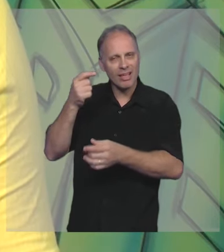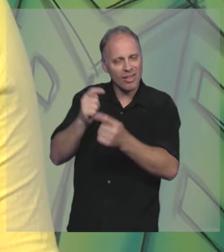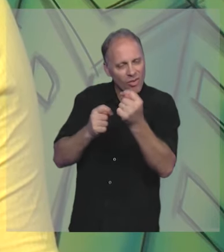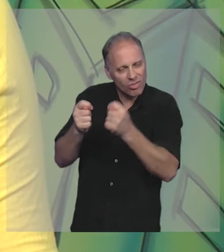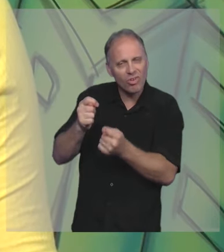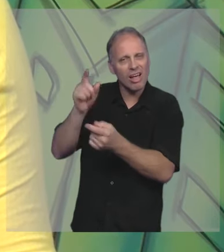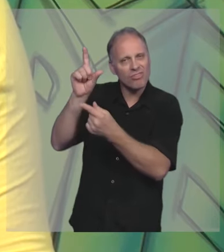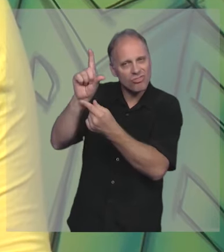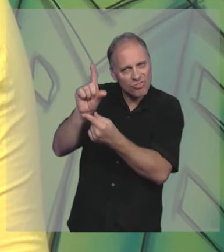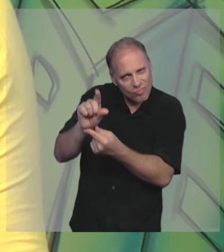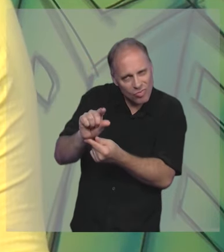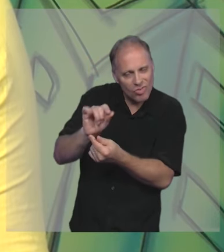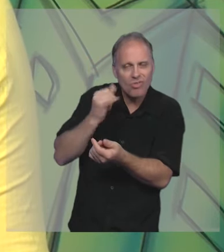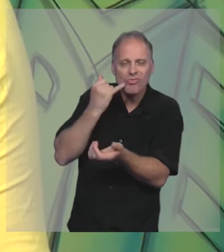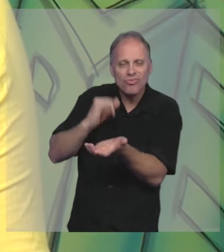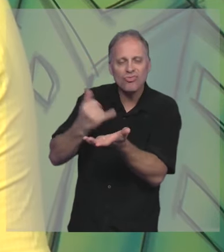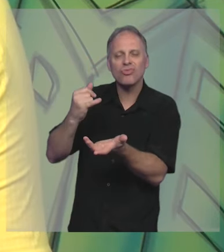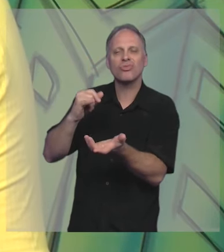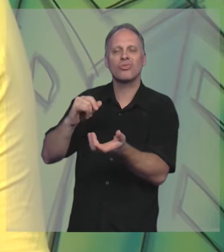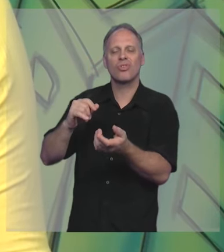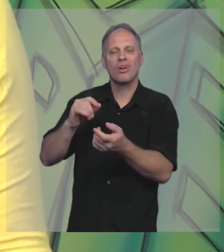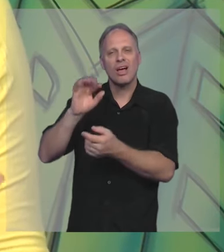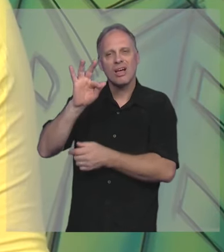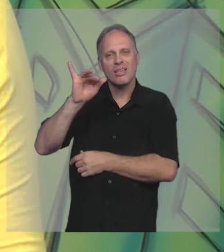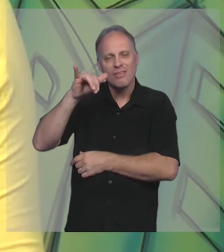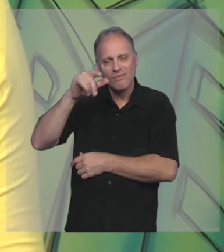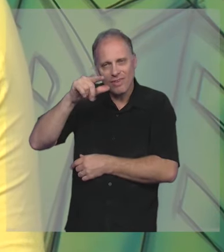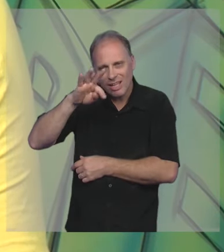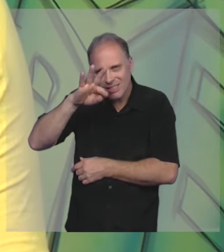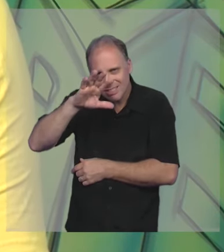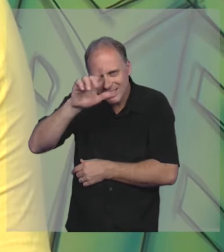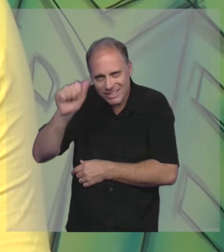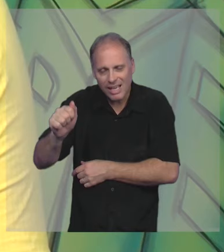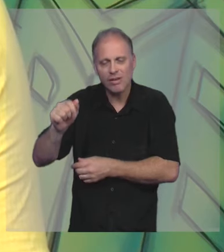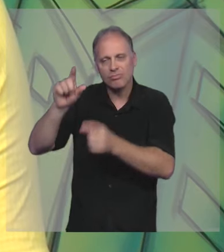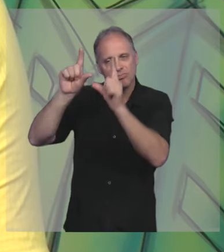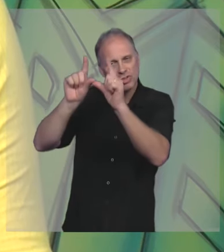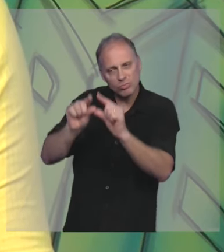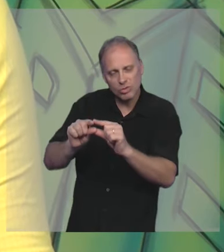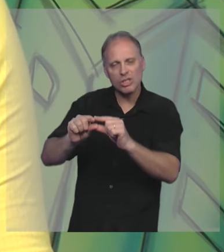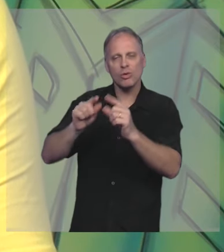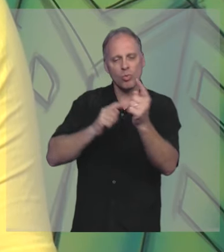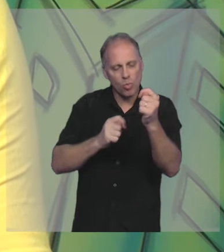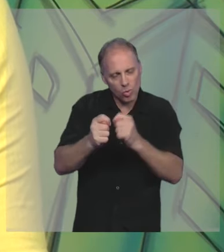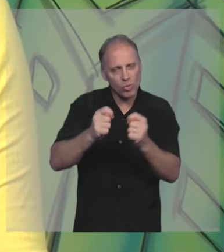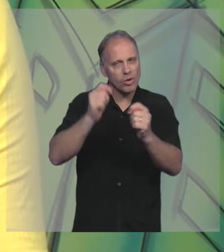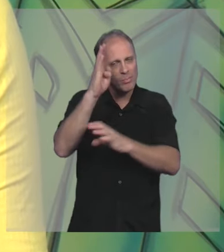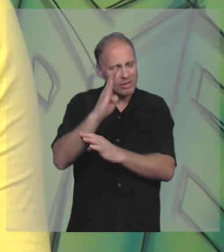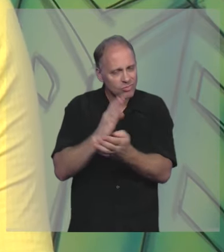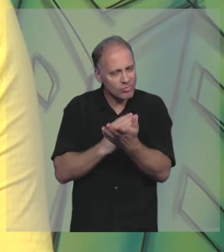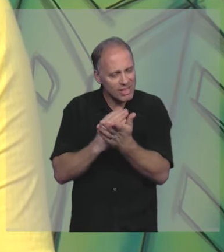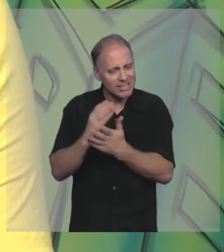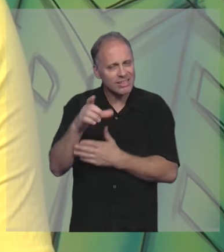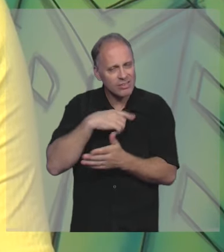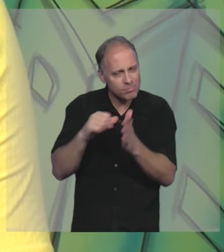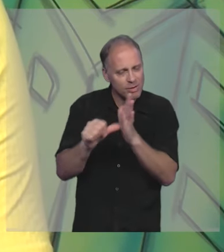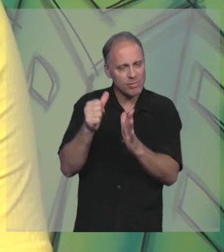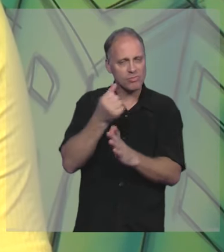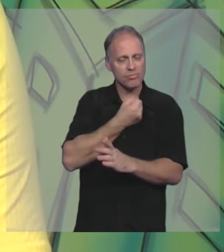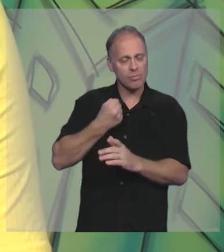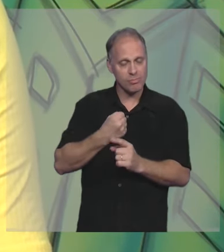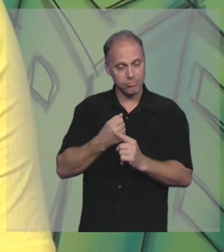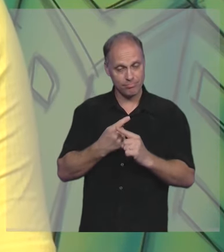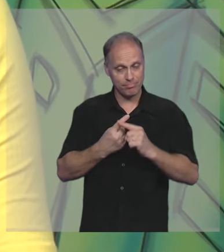reduzir inflações, tu está tendo o início de um controle novamente, né? O Brasil começa a ter os seus primeiros